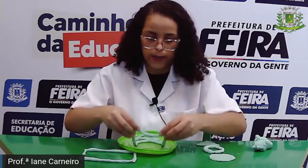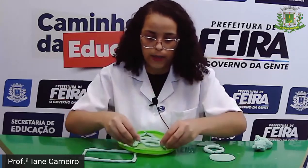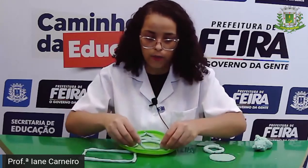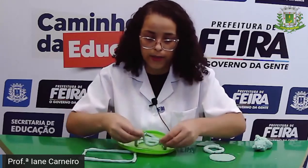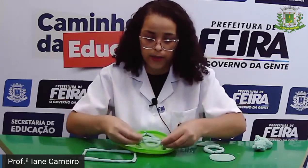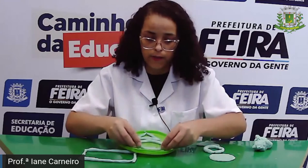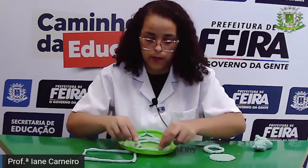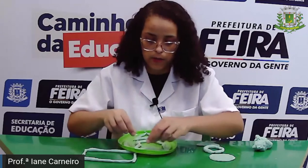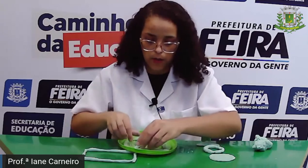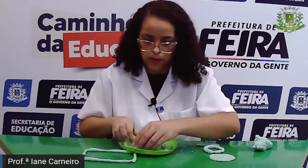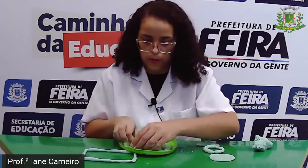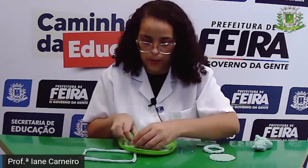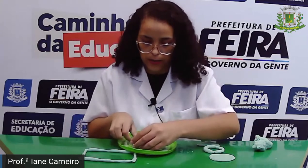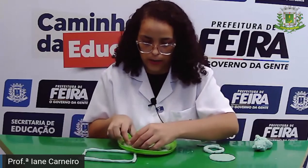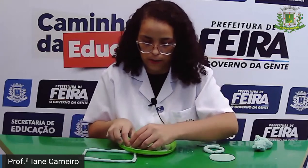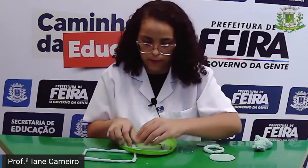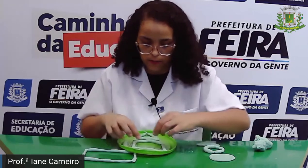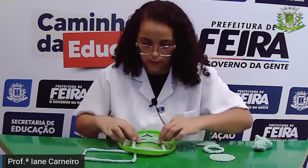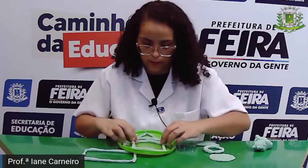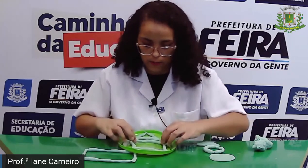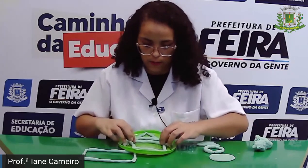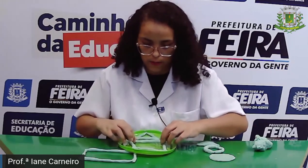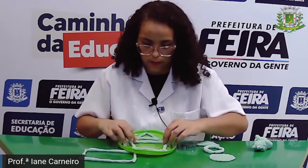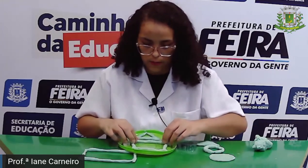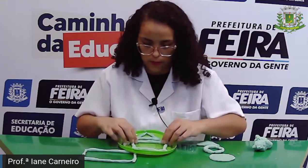O retângulo vai ter que vir sozinho para cá.